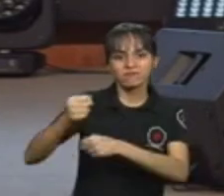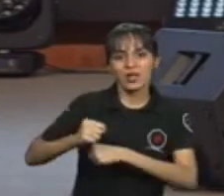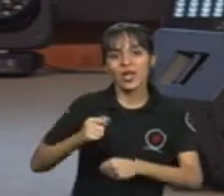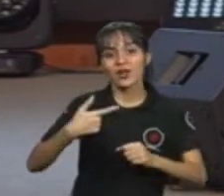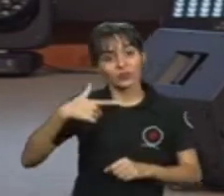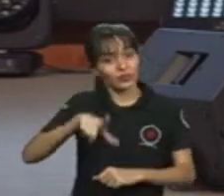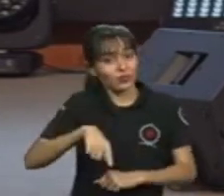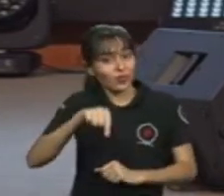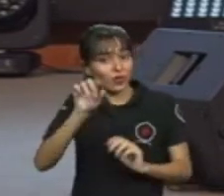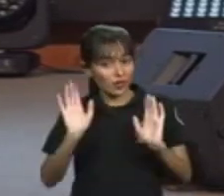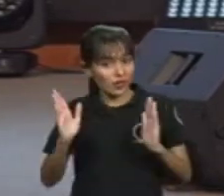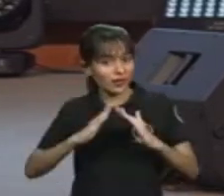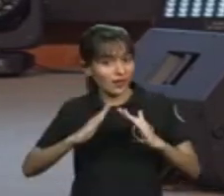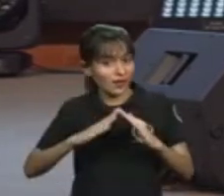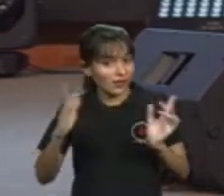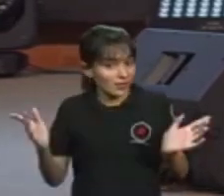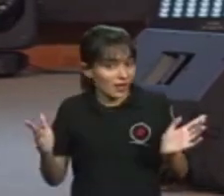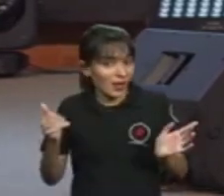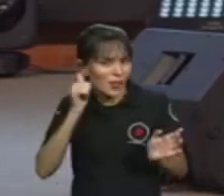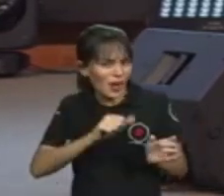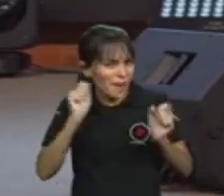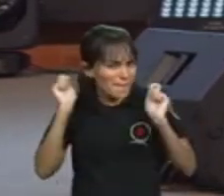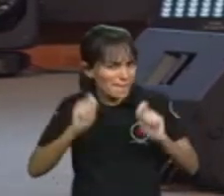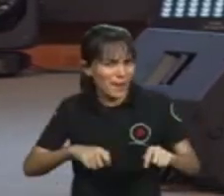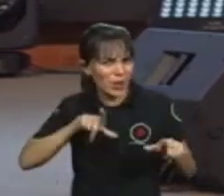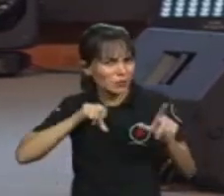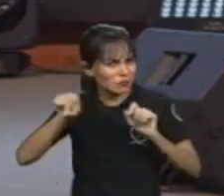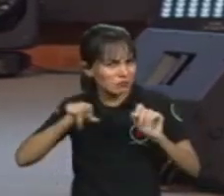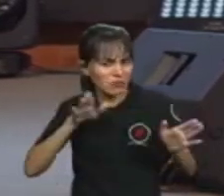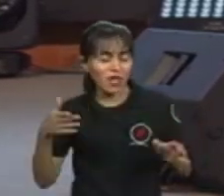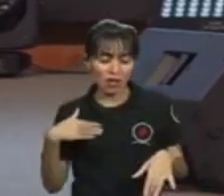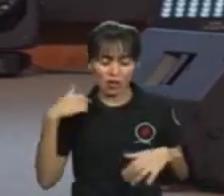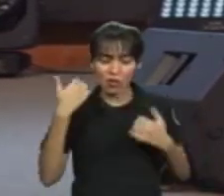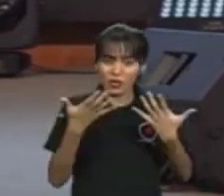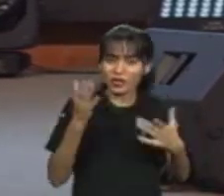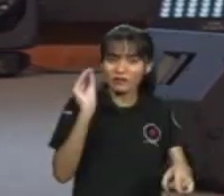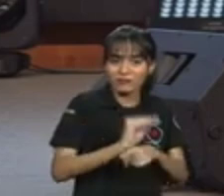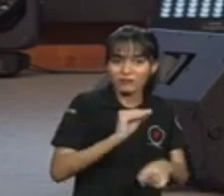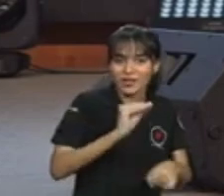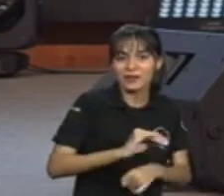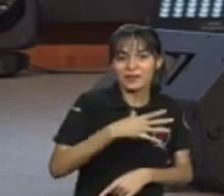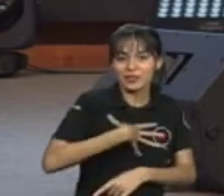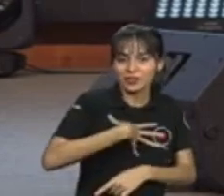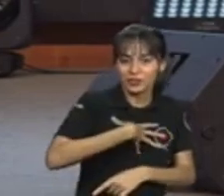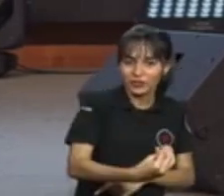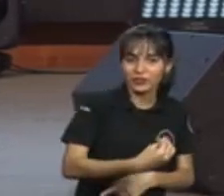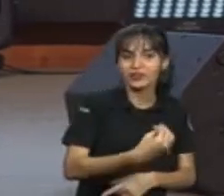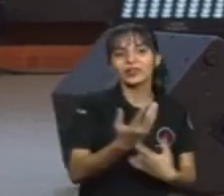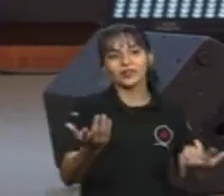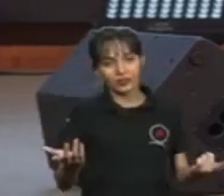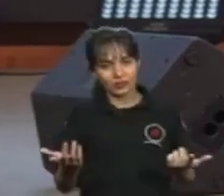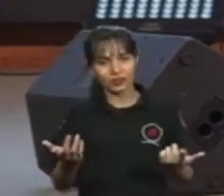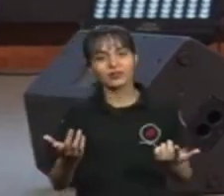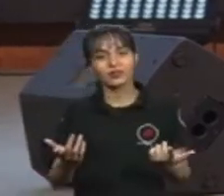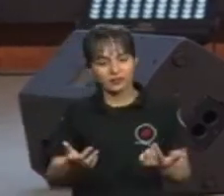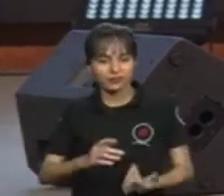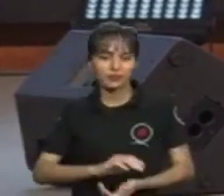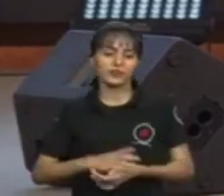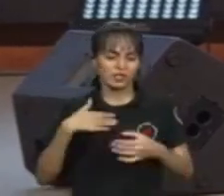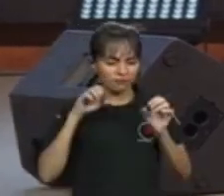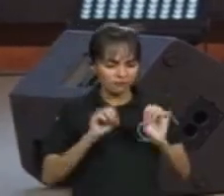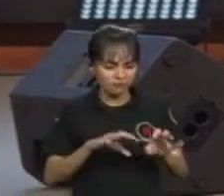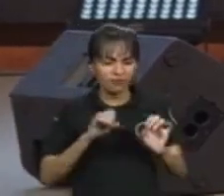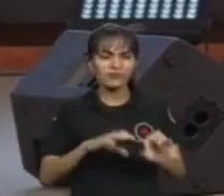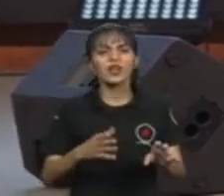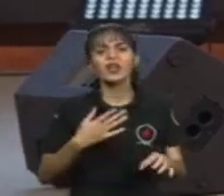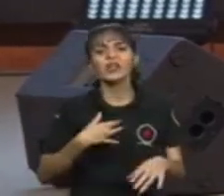de casa. A mulher, ela pode estar onde ela quiser, mas eu escolhi cuidar das minhas filhas, não terceirizar a educação delas, e